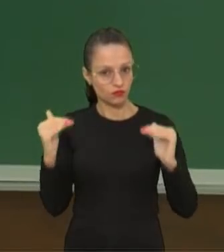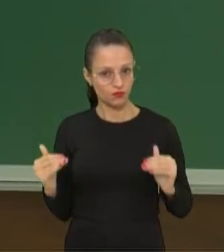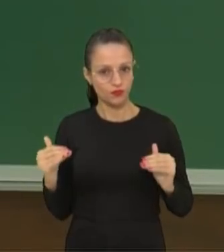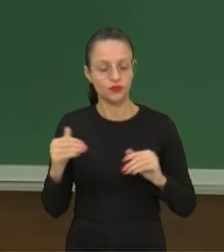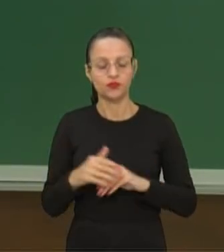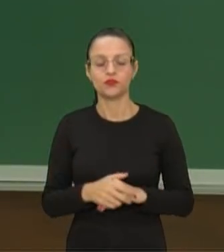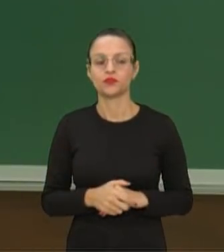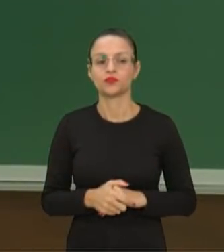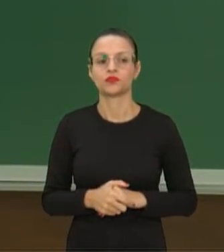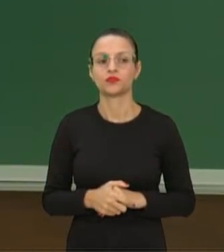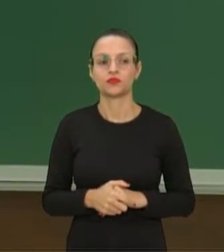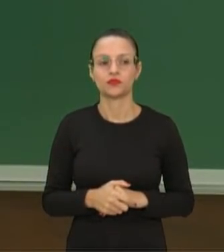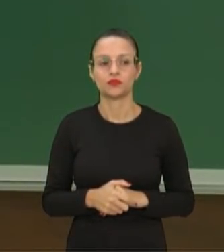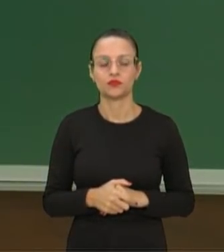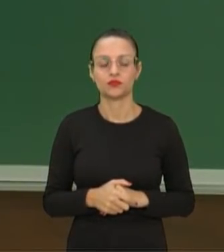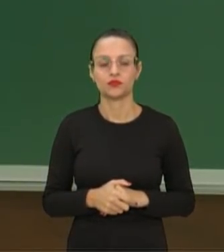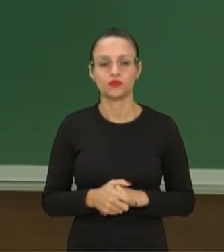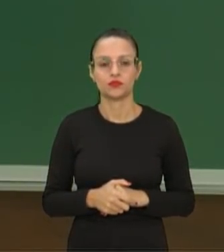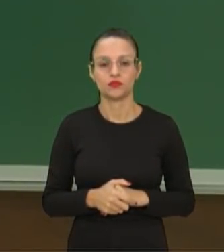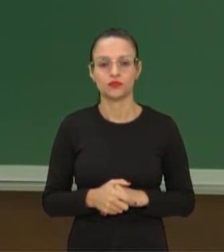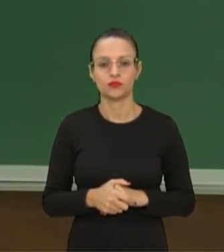que dá. Olha só.